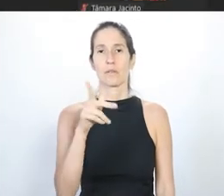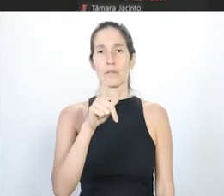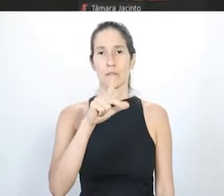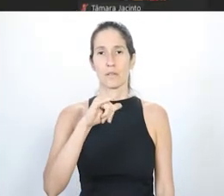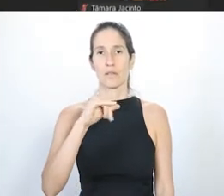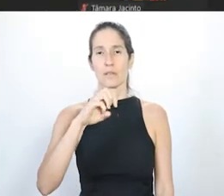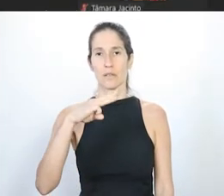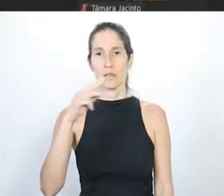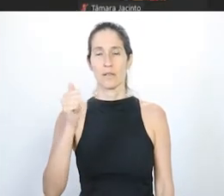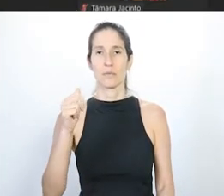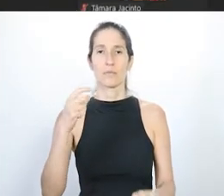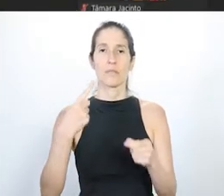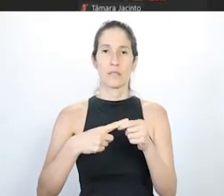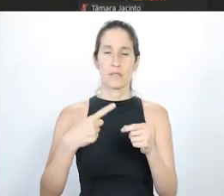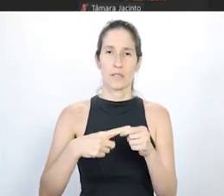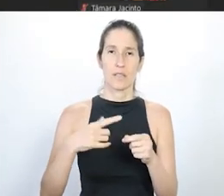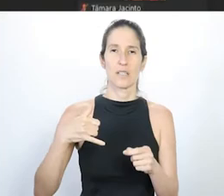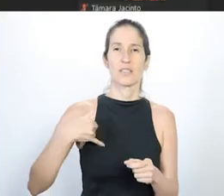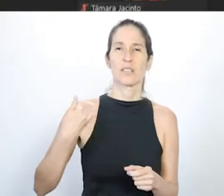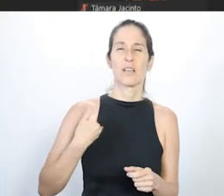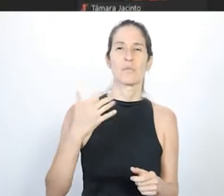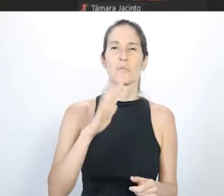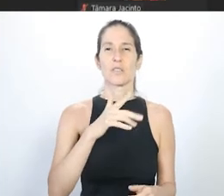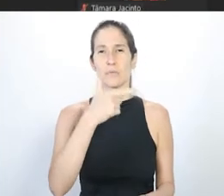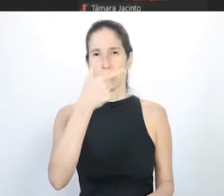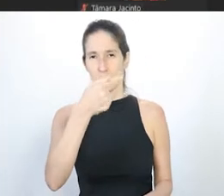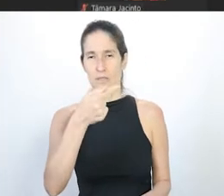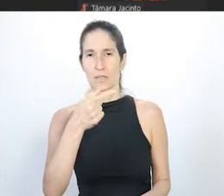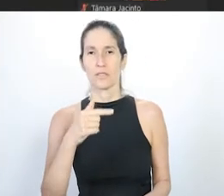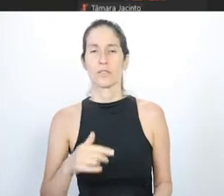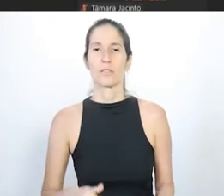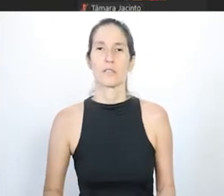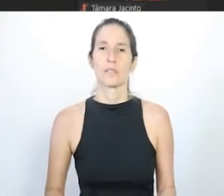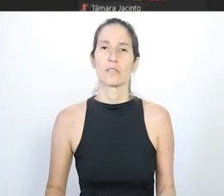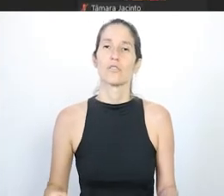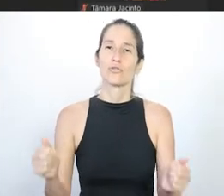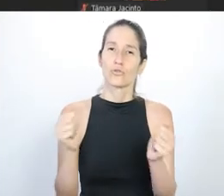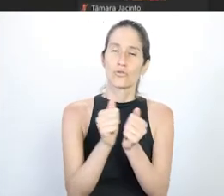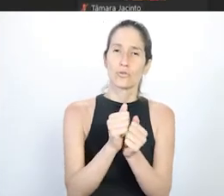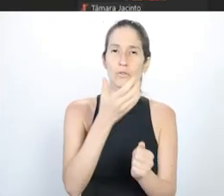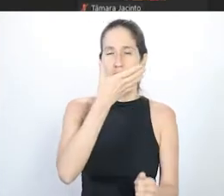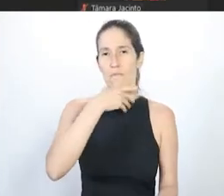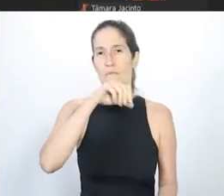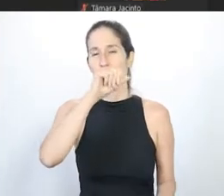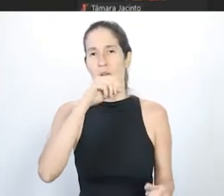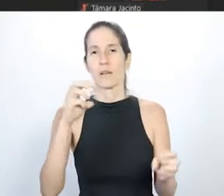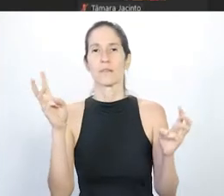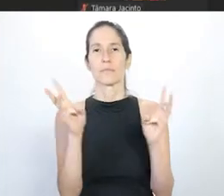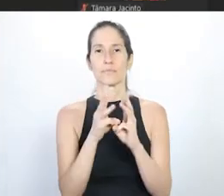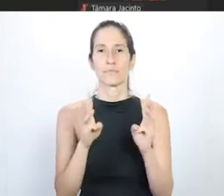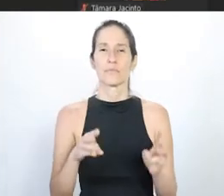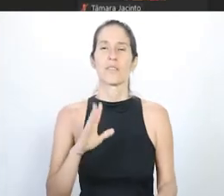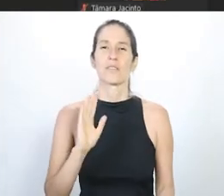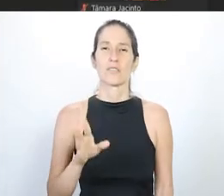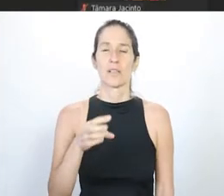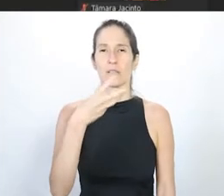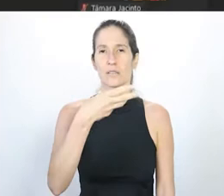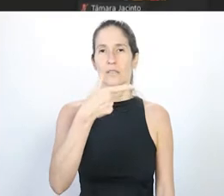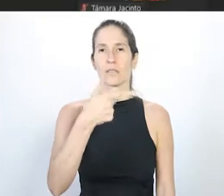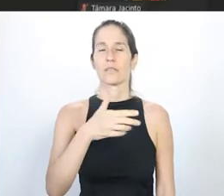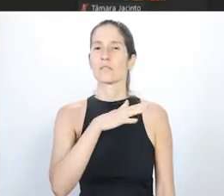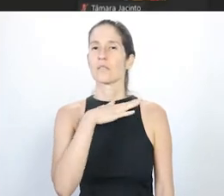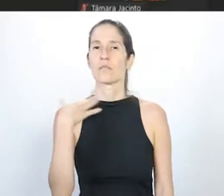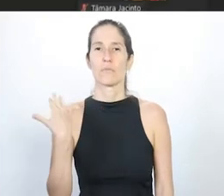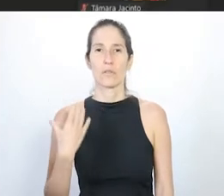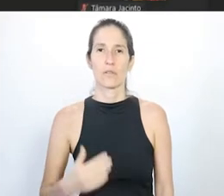6 anos, 7, 8, era assim, aí, essa idade. Faz 32 anos que ele faleceu, aí a gente fiquei